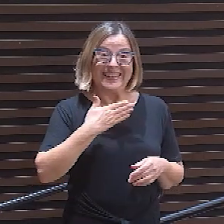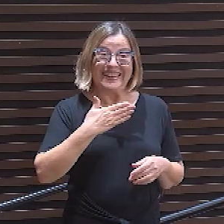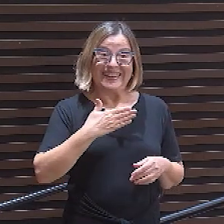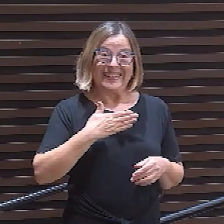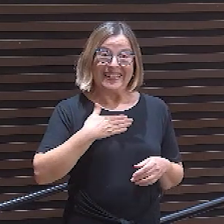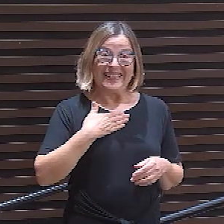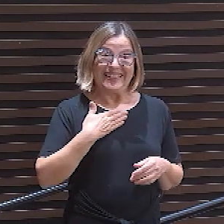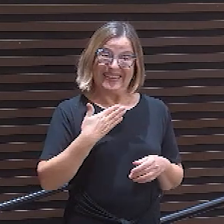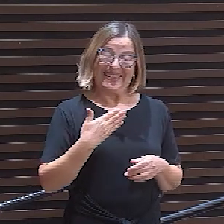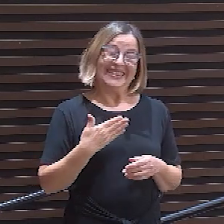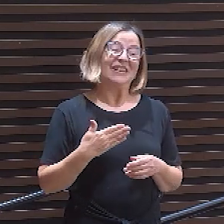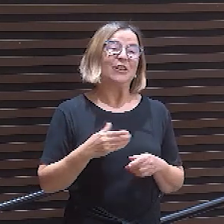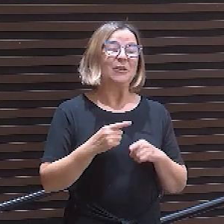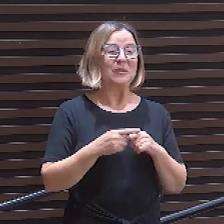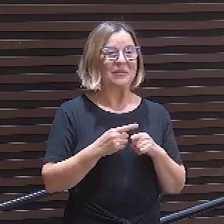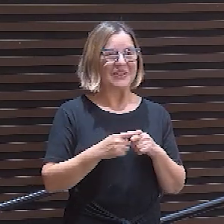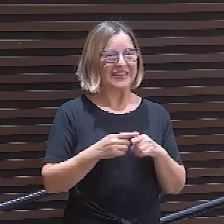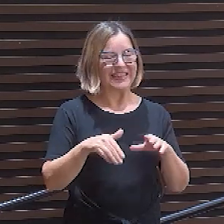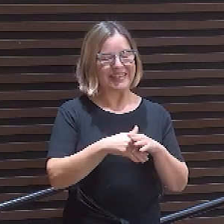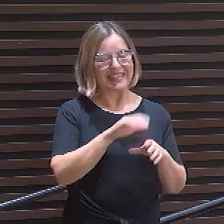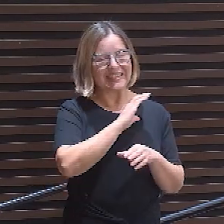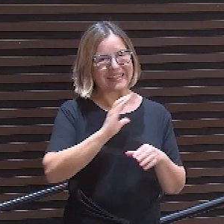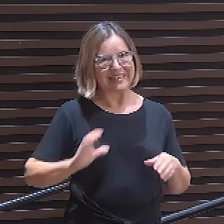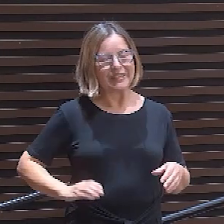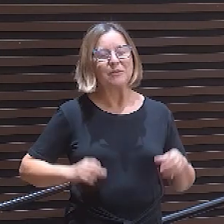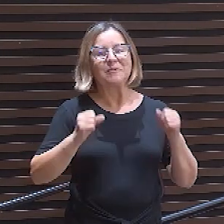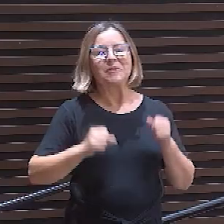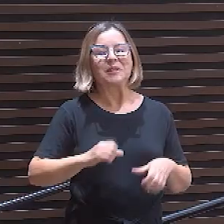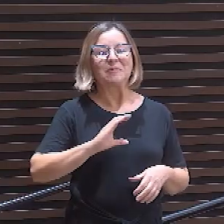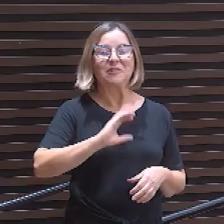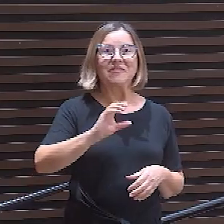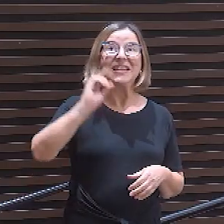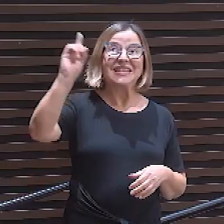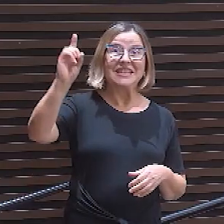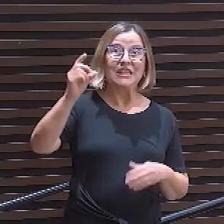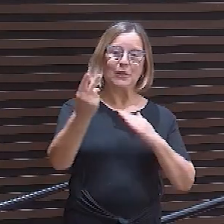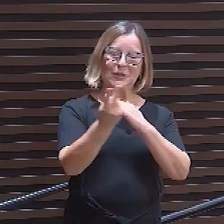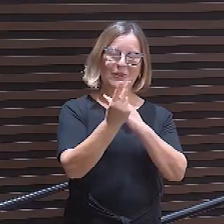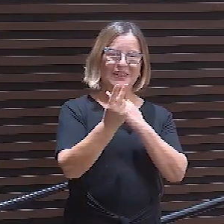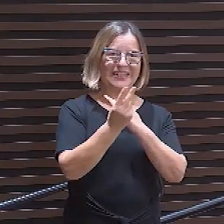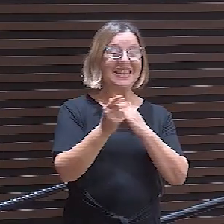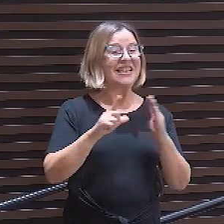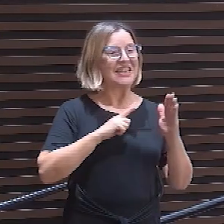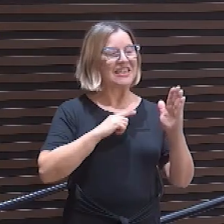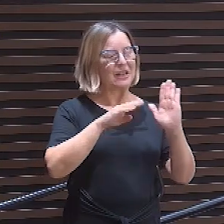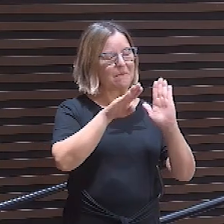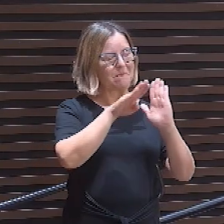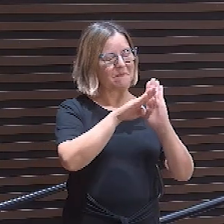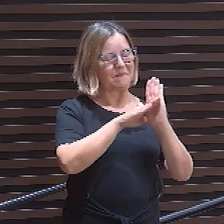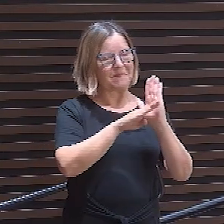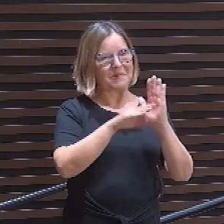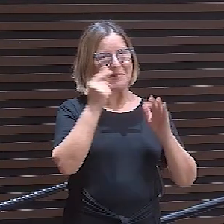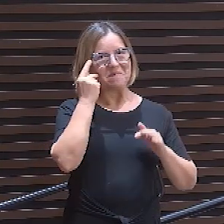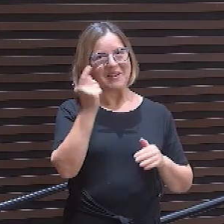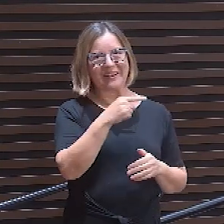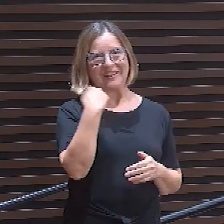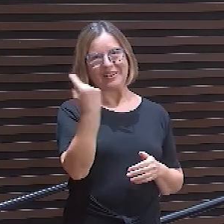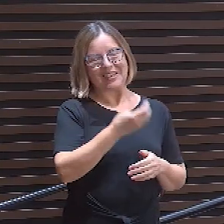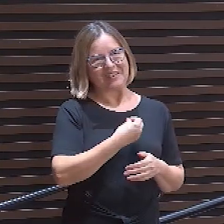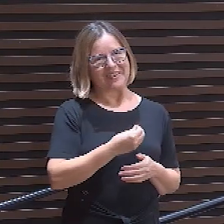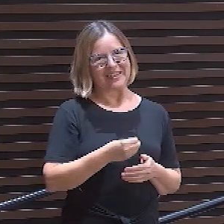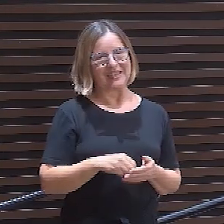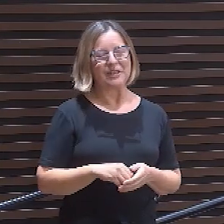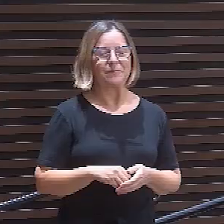nós podemos confiar que Deus cuida de nós e tem um plano para as nossas vidas. Como os